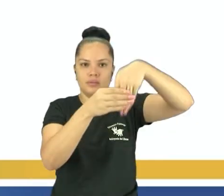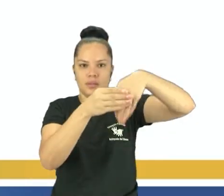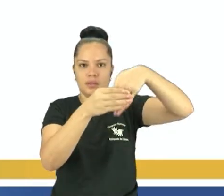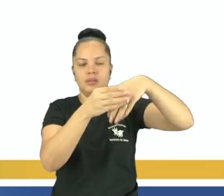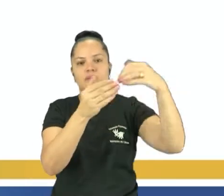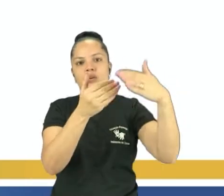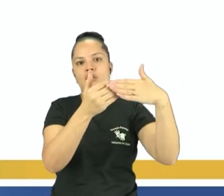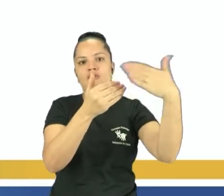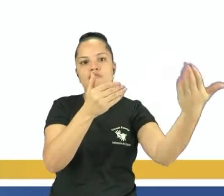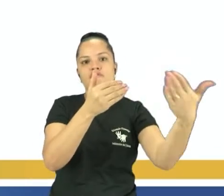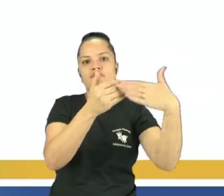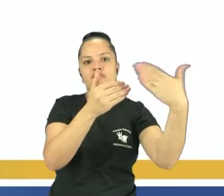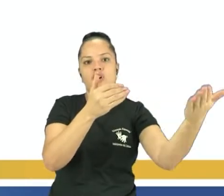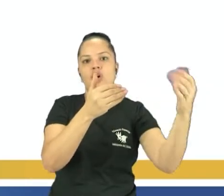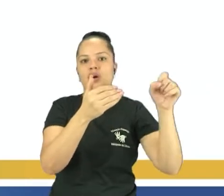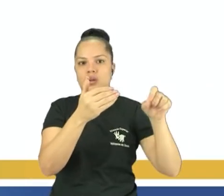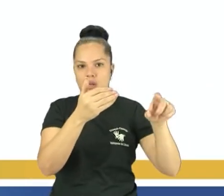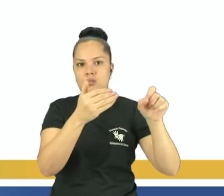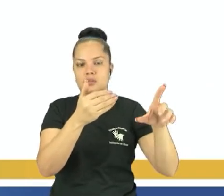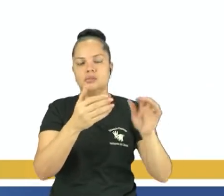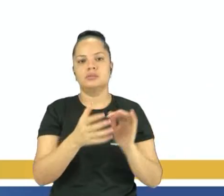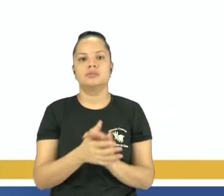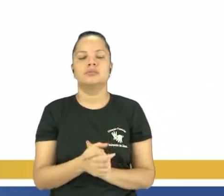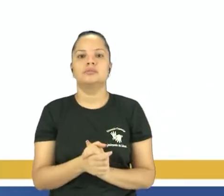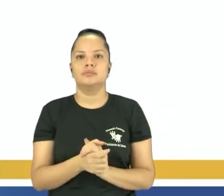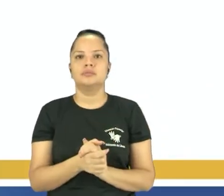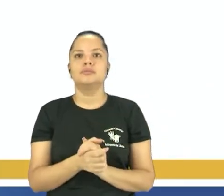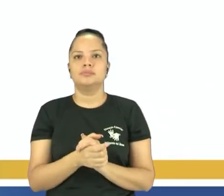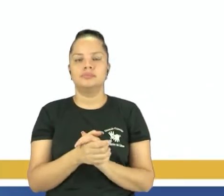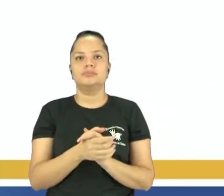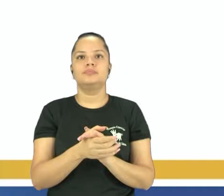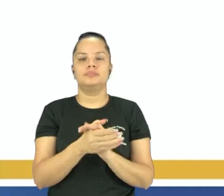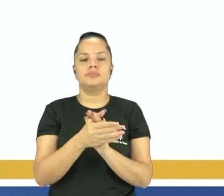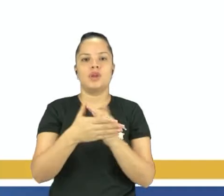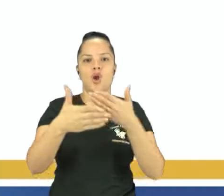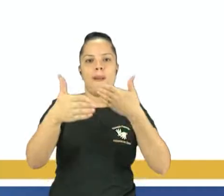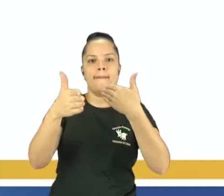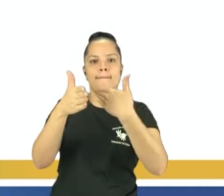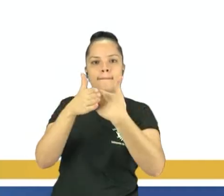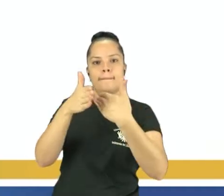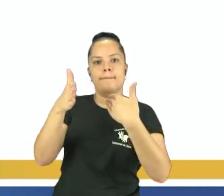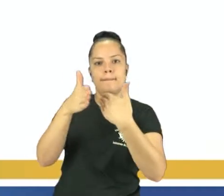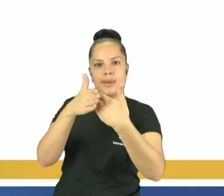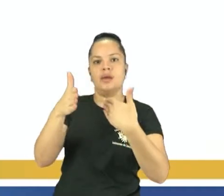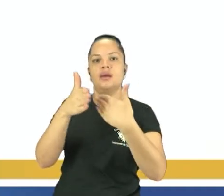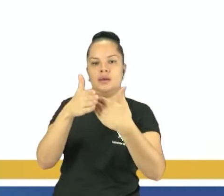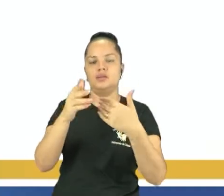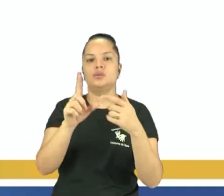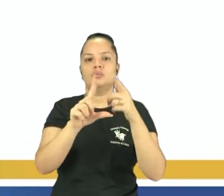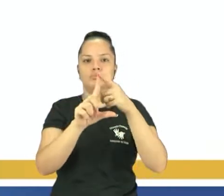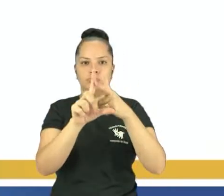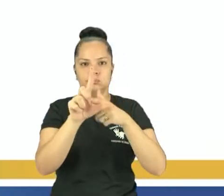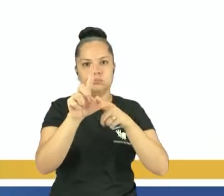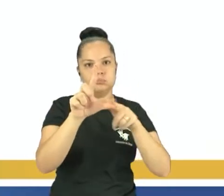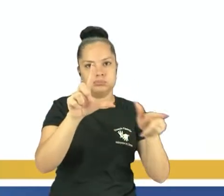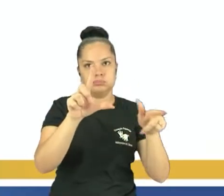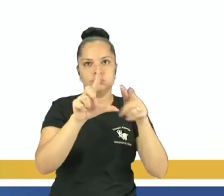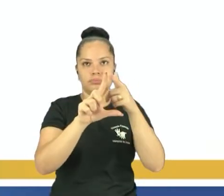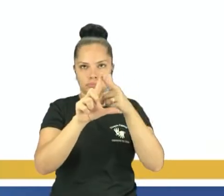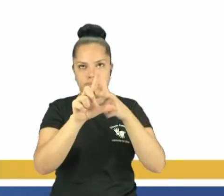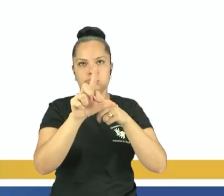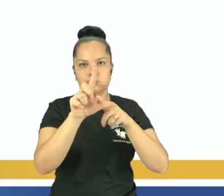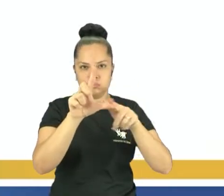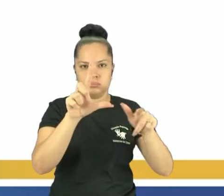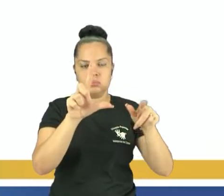figura, né? Eles são ângulos adjacentes, né? Estão lado a lado aí, formando esse ângulo aí que a gente chama de meia volta,